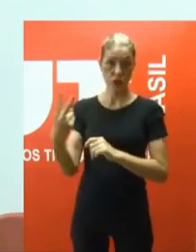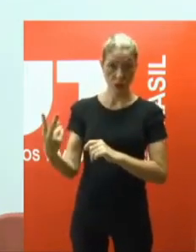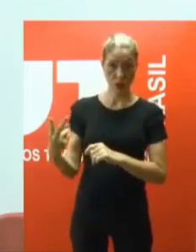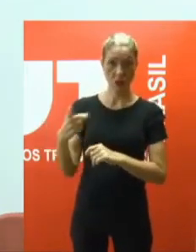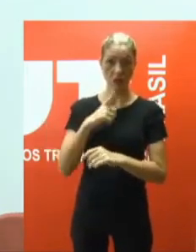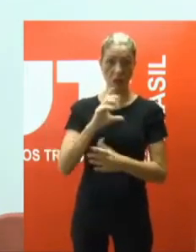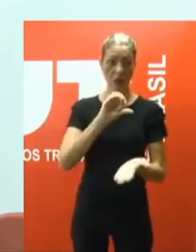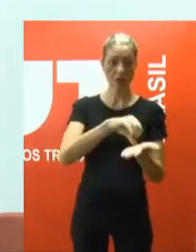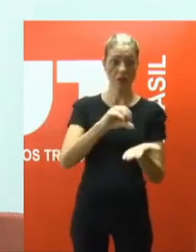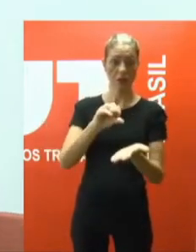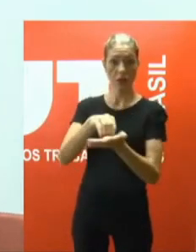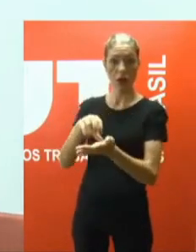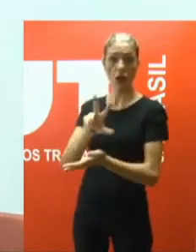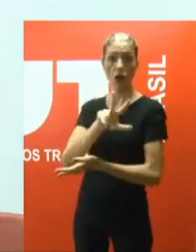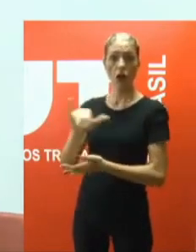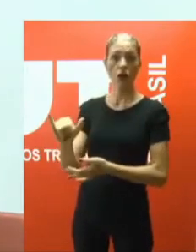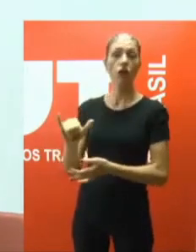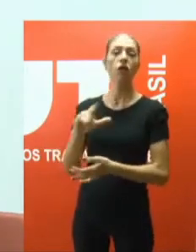centrais vocês vão